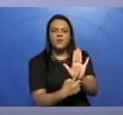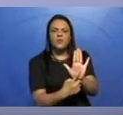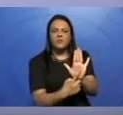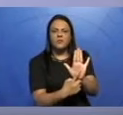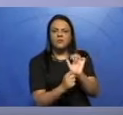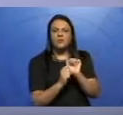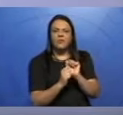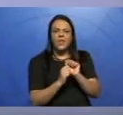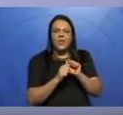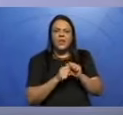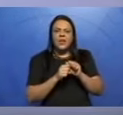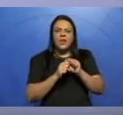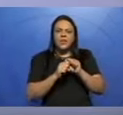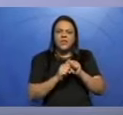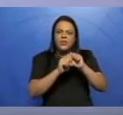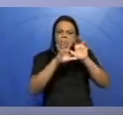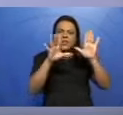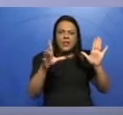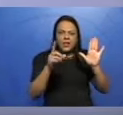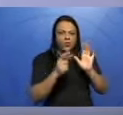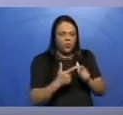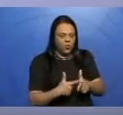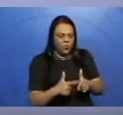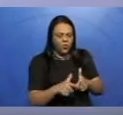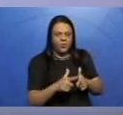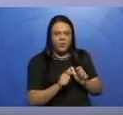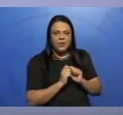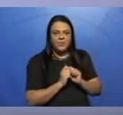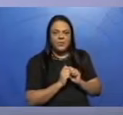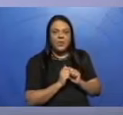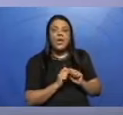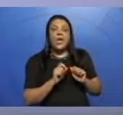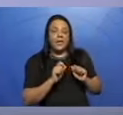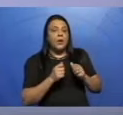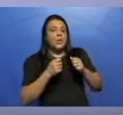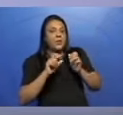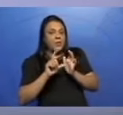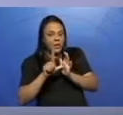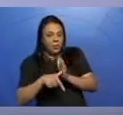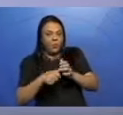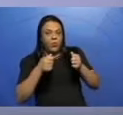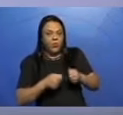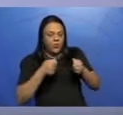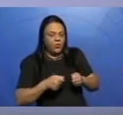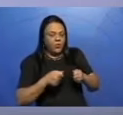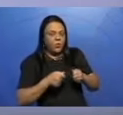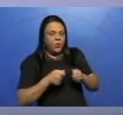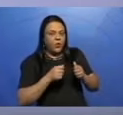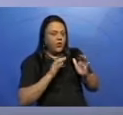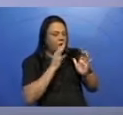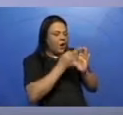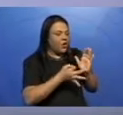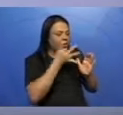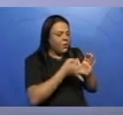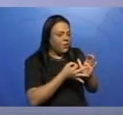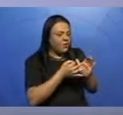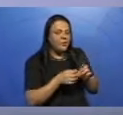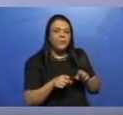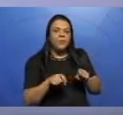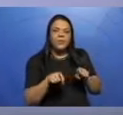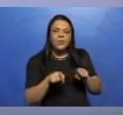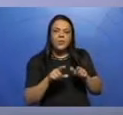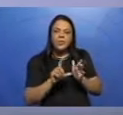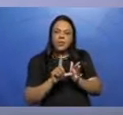Claro que em cima dessa exposição nós poderemos criar argumentos e provar que isso é um